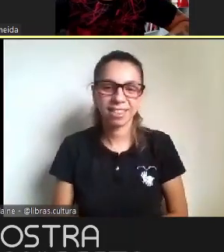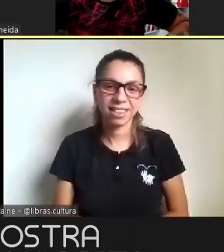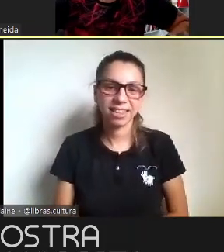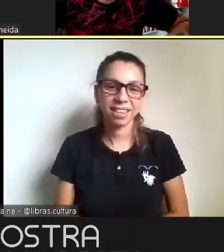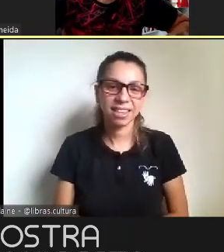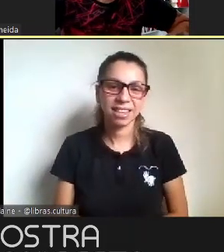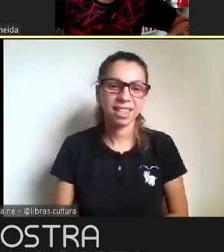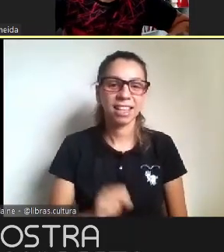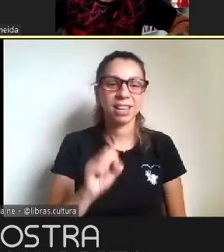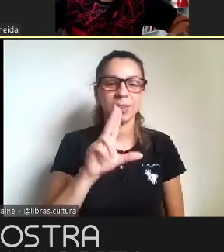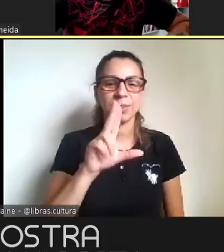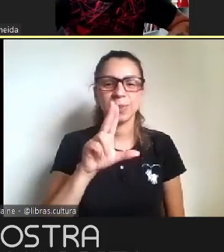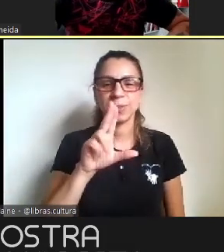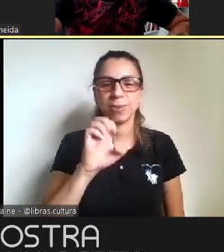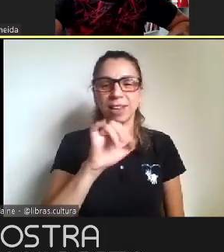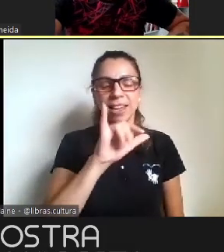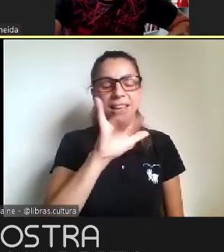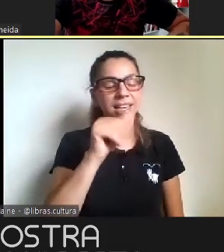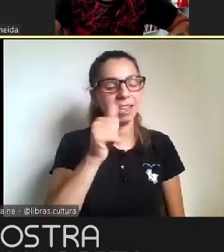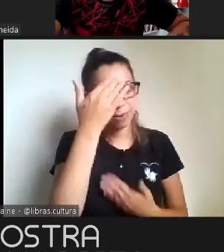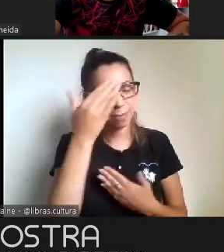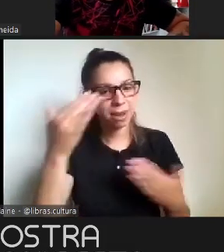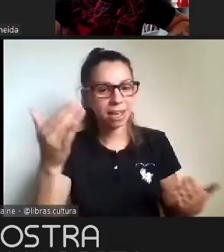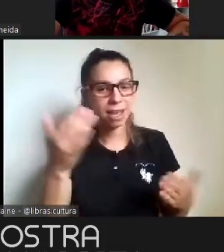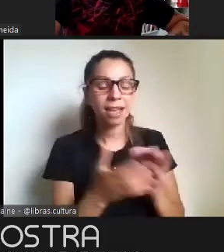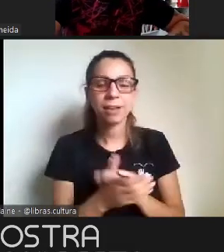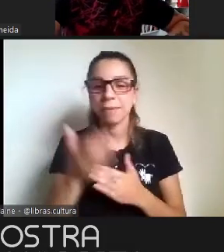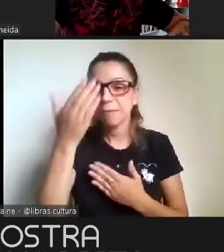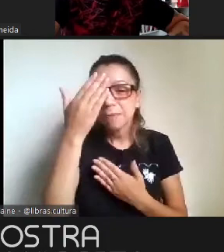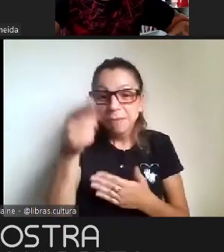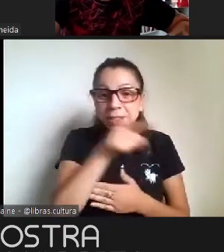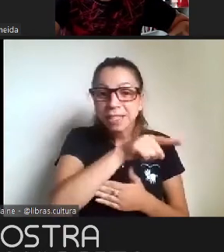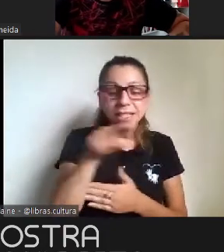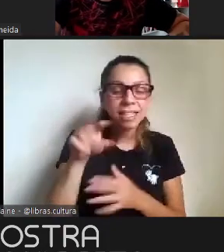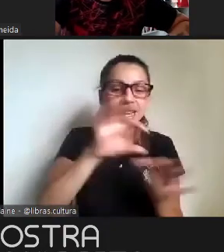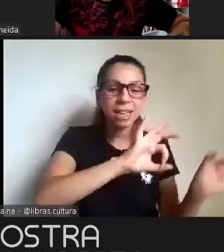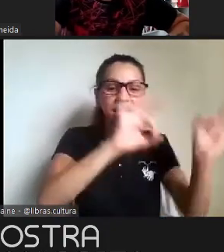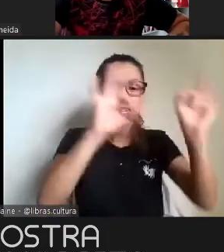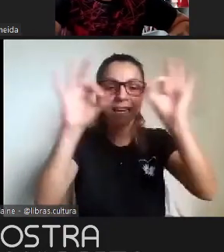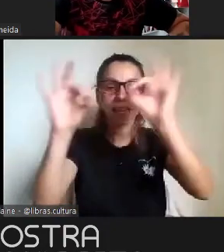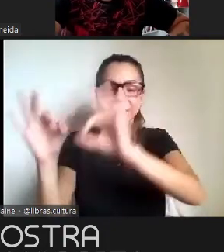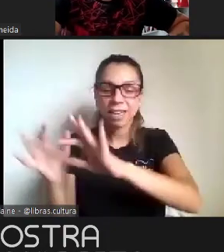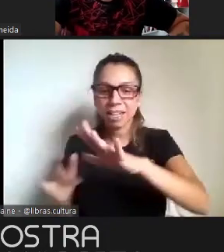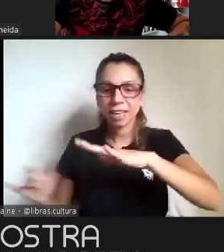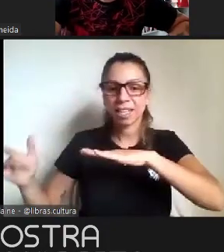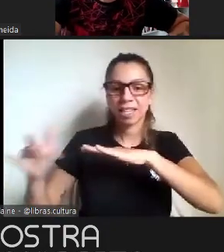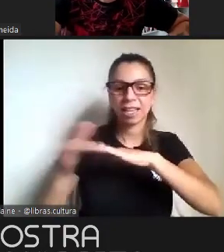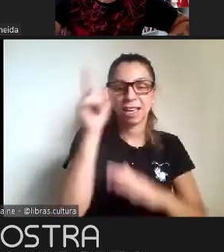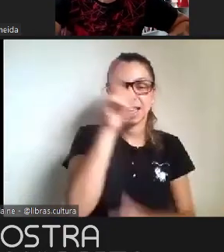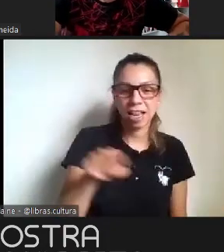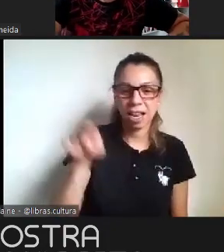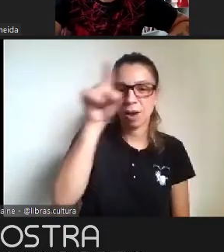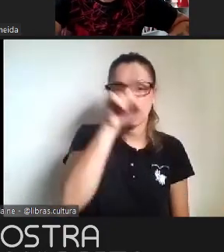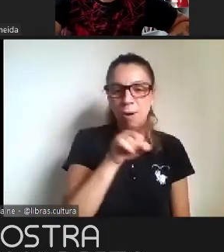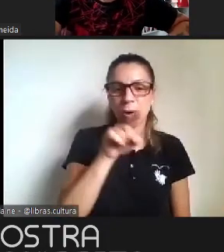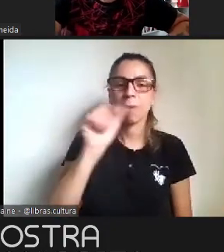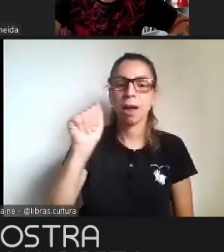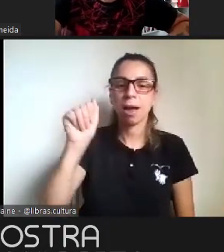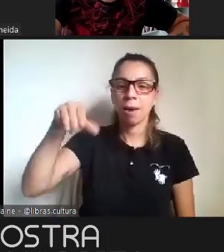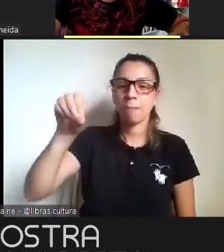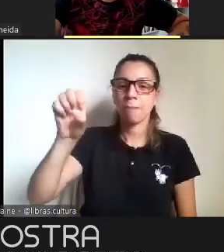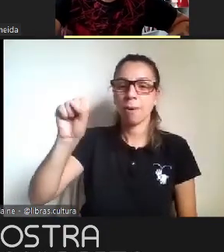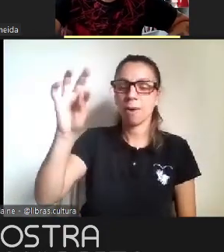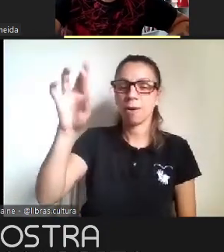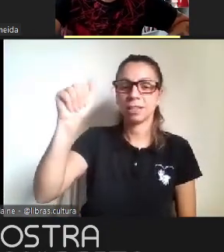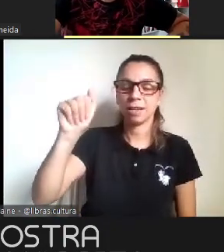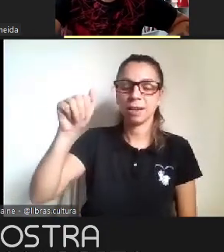Sueli, obrigado mais uma vez. E dizer para todo mundo que nos assistiu, nos acompanhe pelas redes sociais, arroba Mostra Manifesta, pelo canal do YouTube,